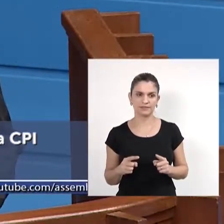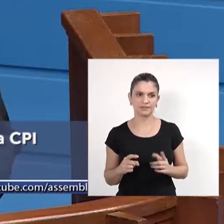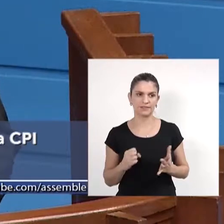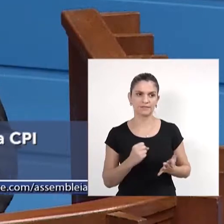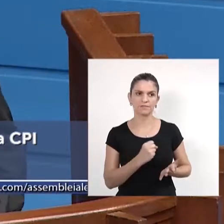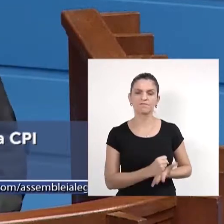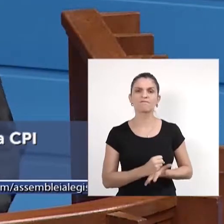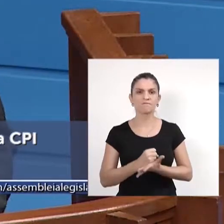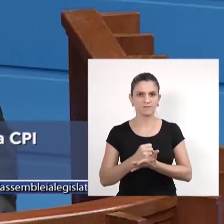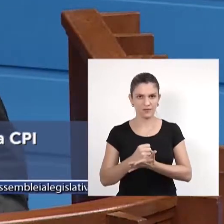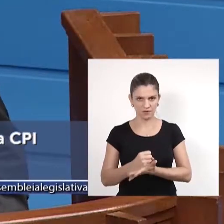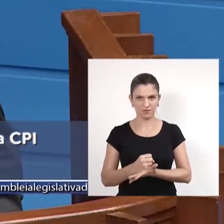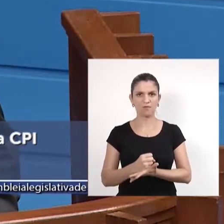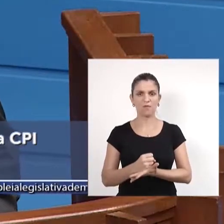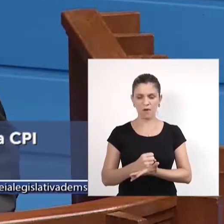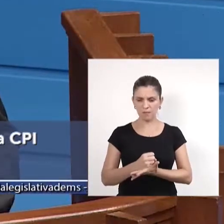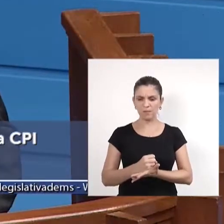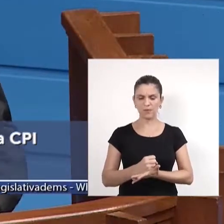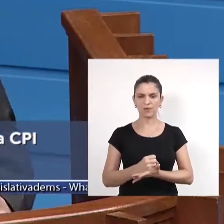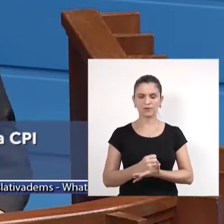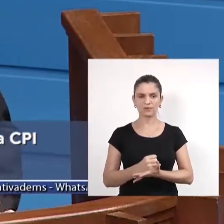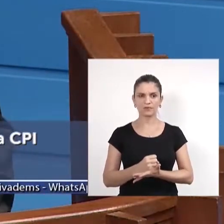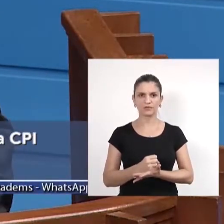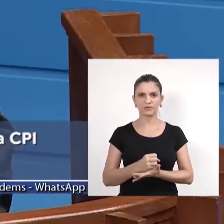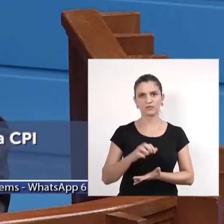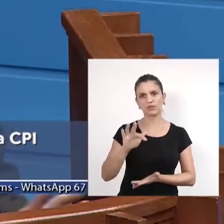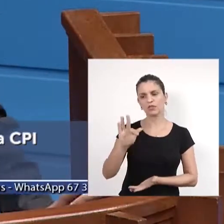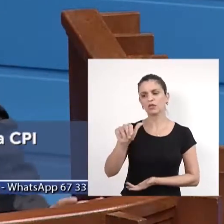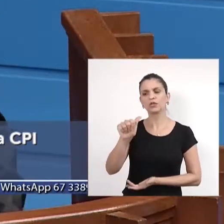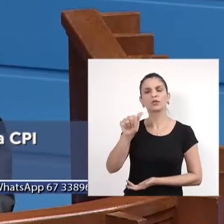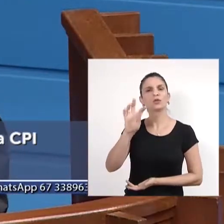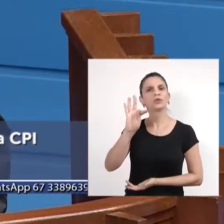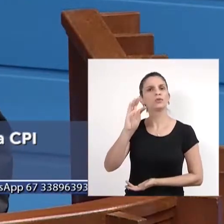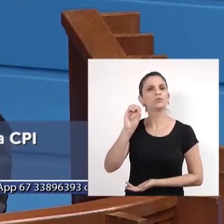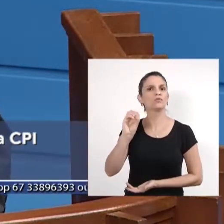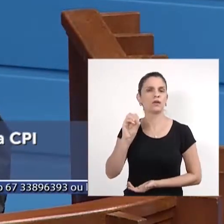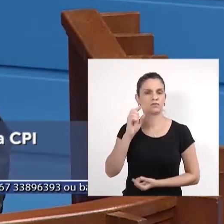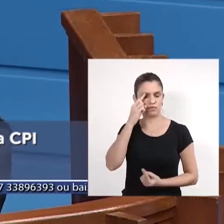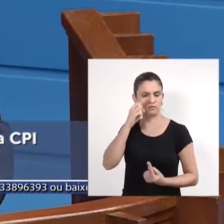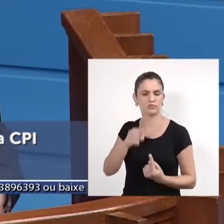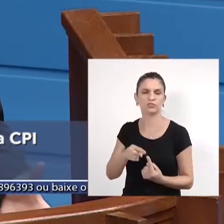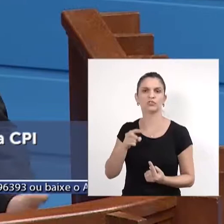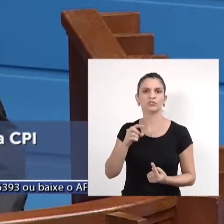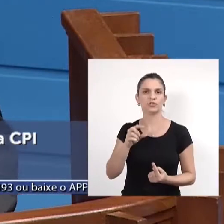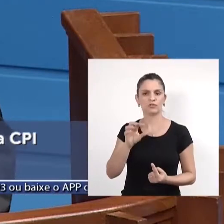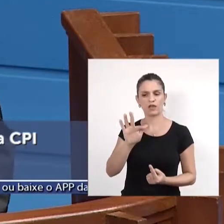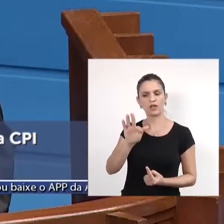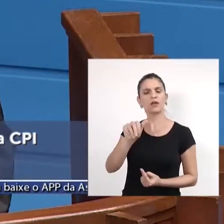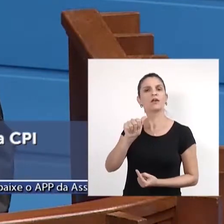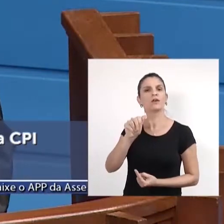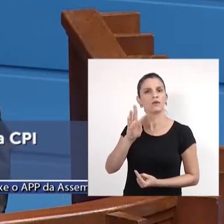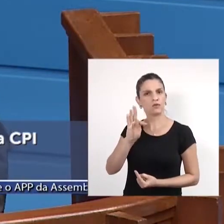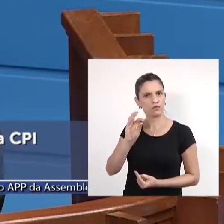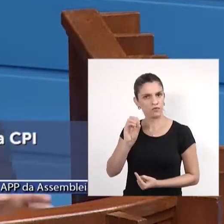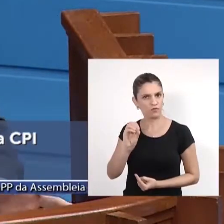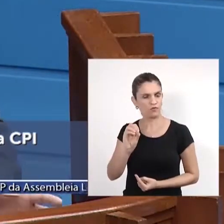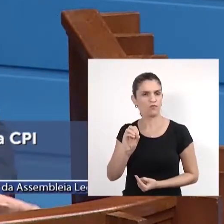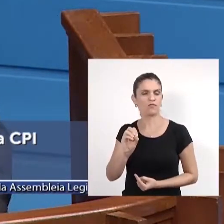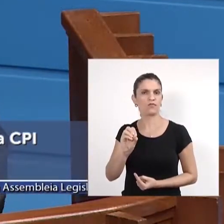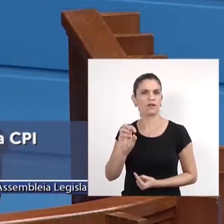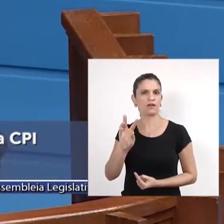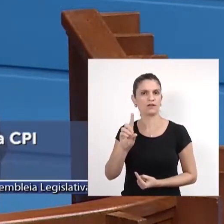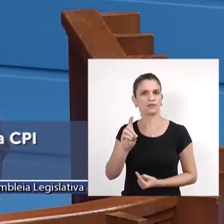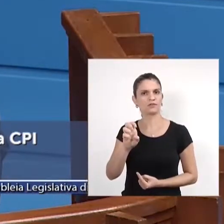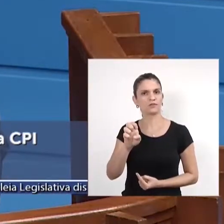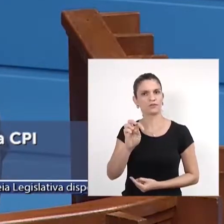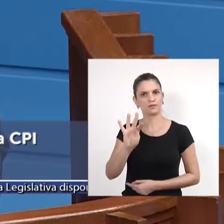de fato determinado para refutarmos qualquer ação judicial, porque temos um